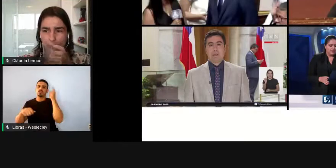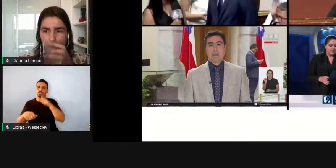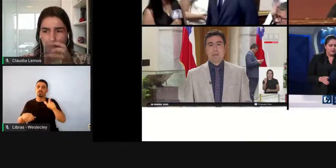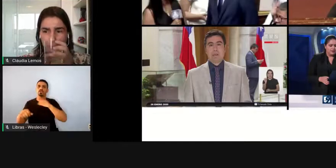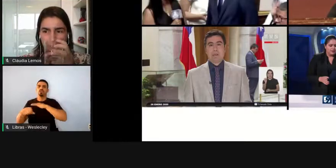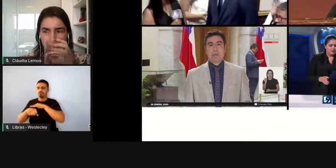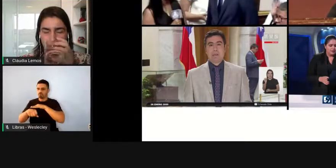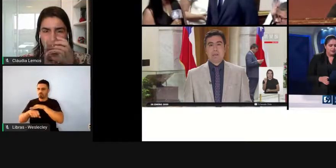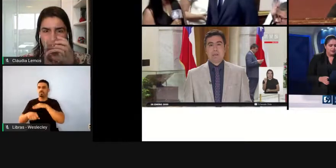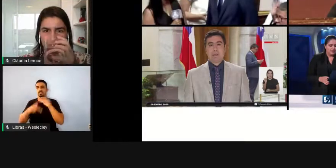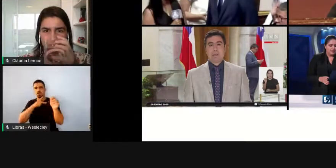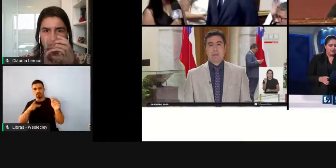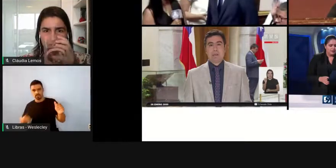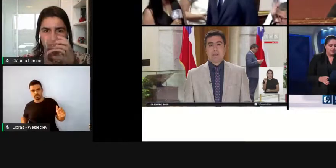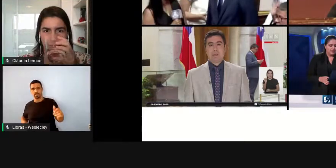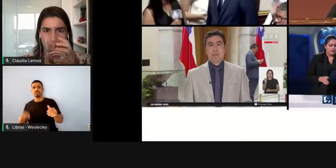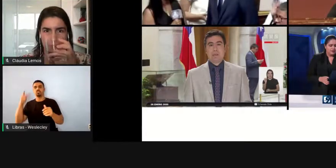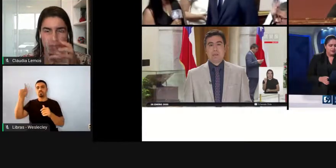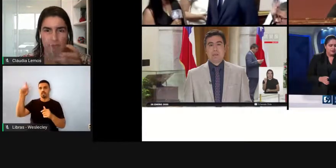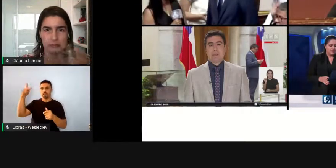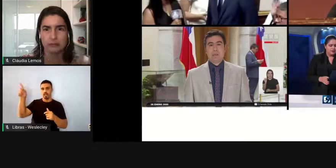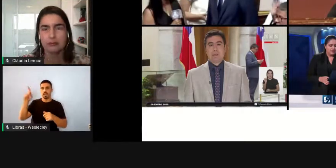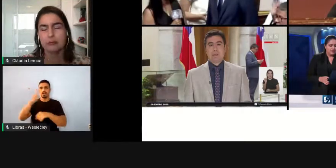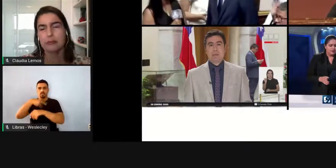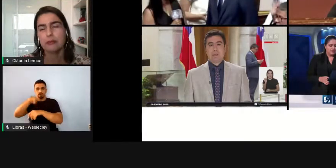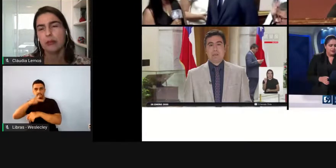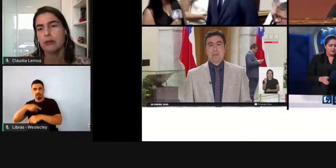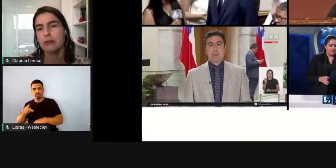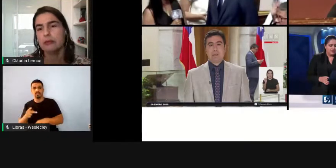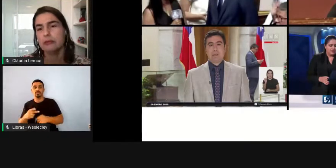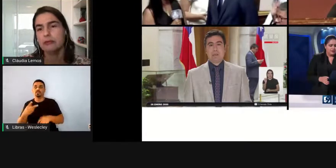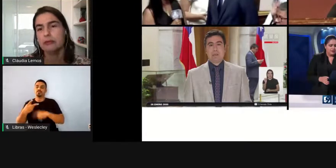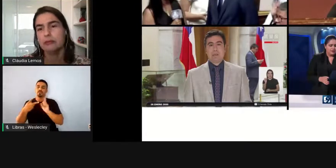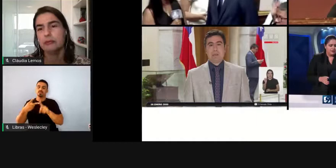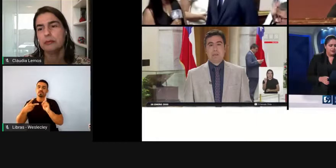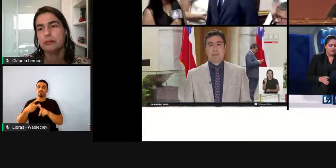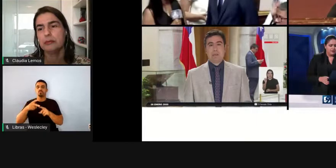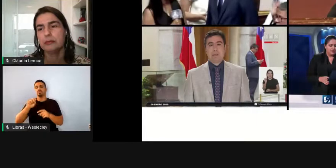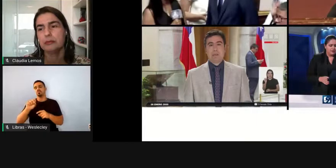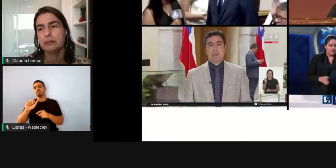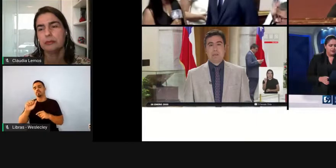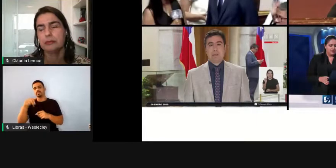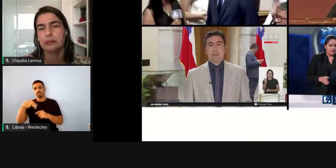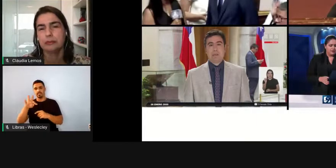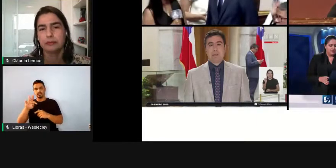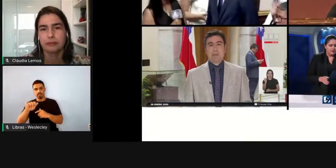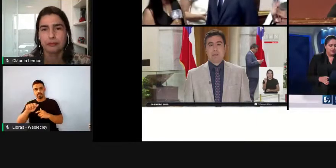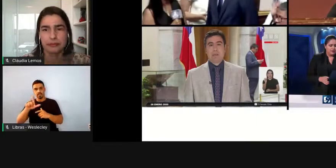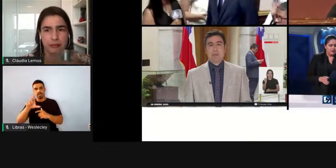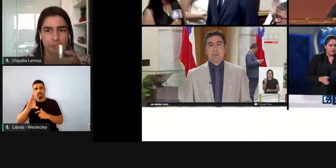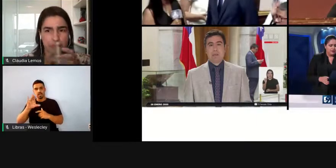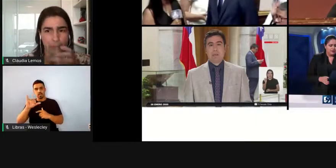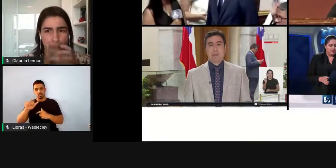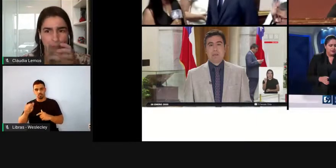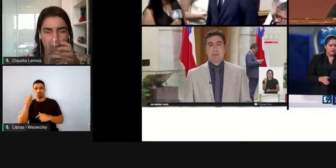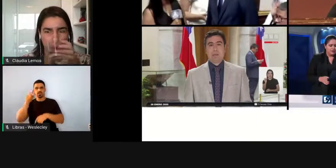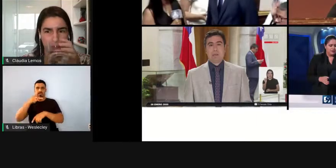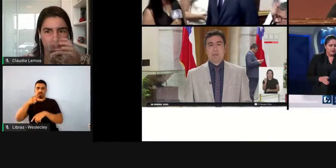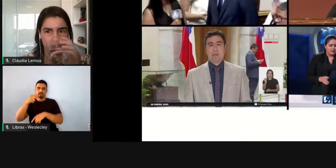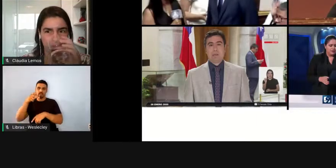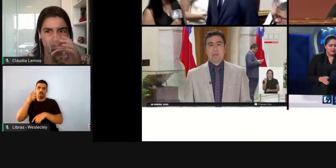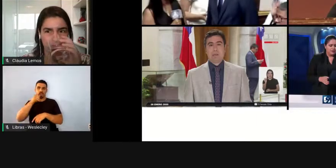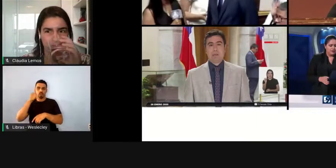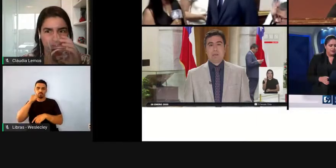Juan Guaidó. O segundo é no parlamento de Santa Lúcia, em que a jornalista ela fica na galeria, então